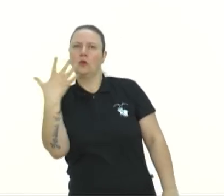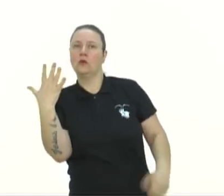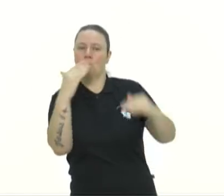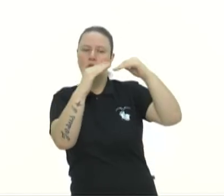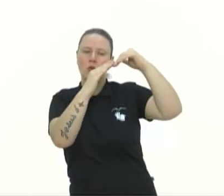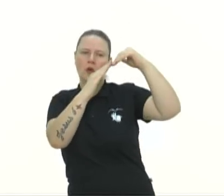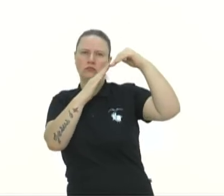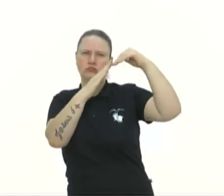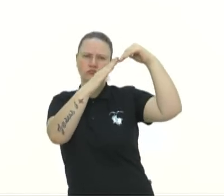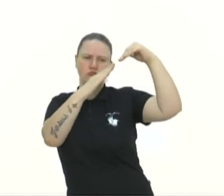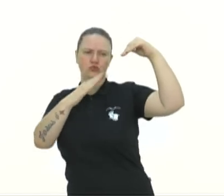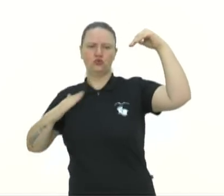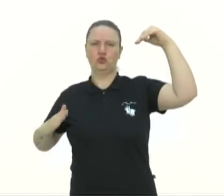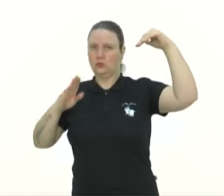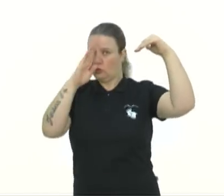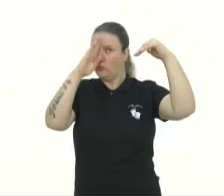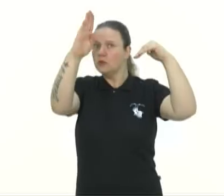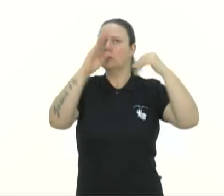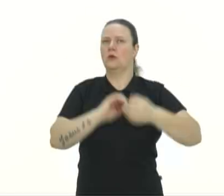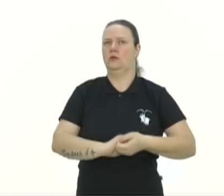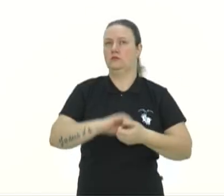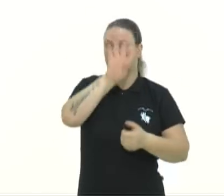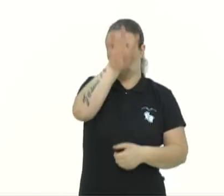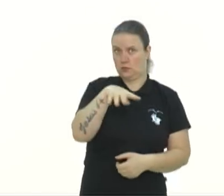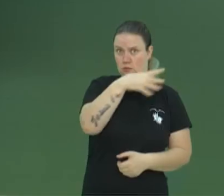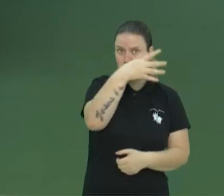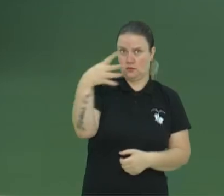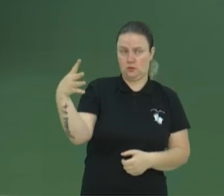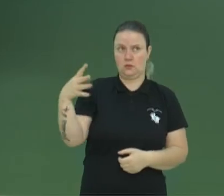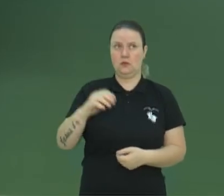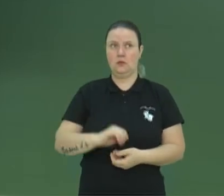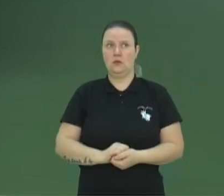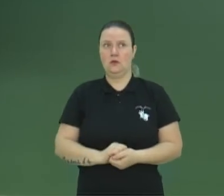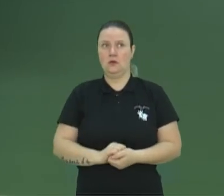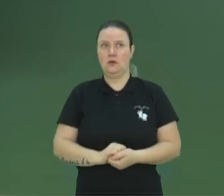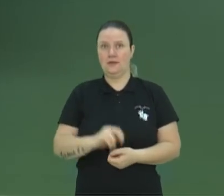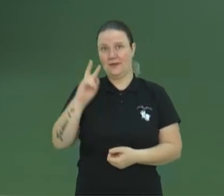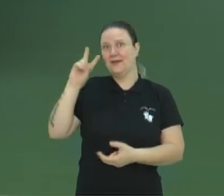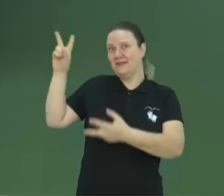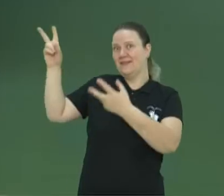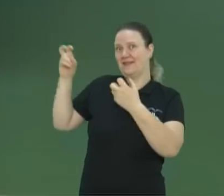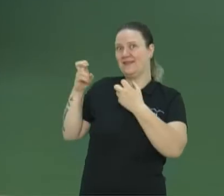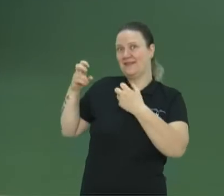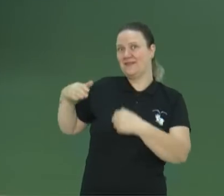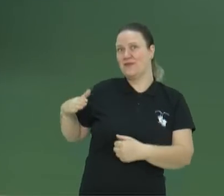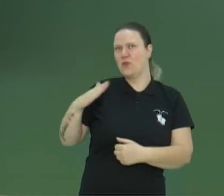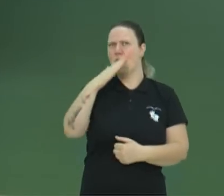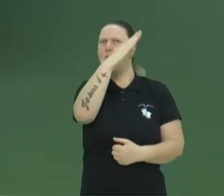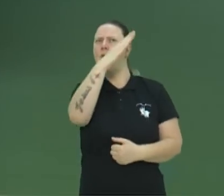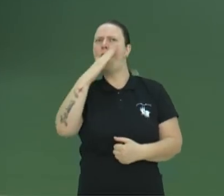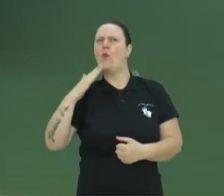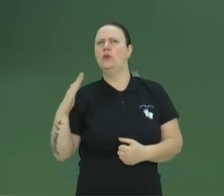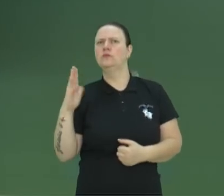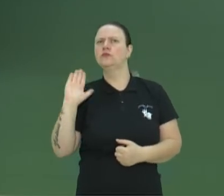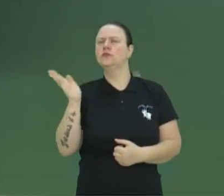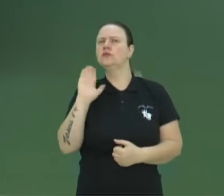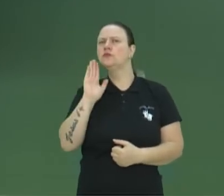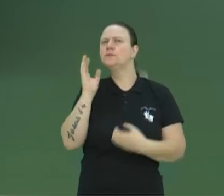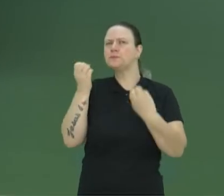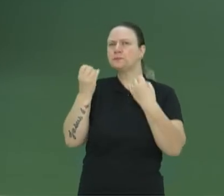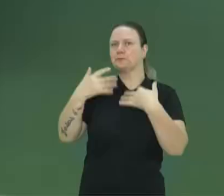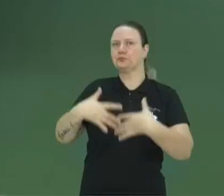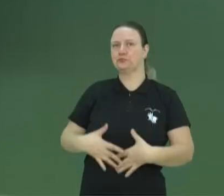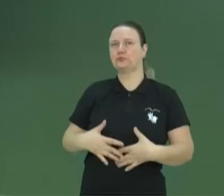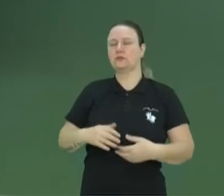diagonal principal da matriz. Então, eu tenho uma matriz quadrada e a diagonal principal está aqui, ó. Ó, a minha diagonal principal, né? A gente acabou de comentar